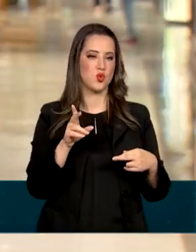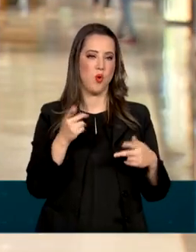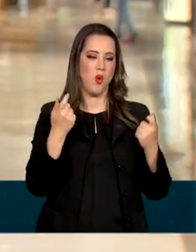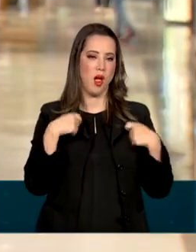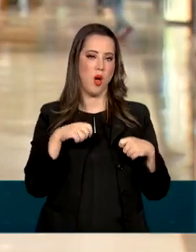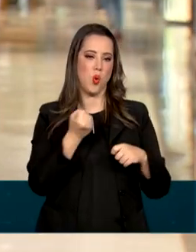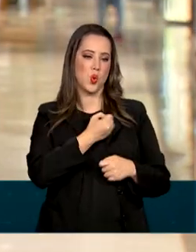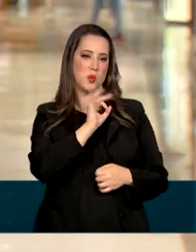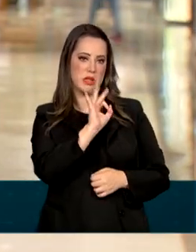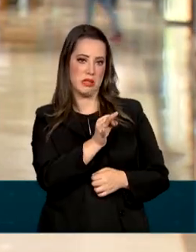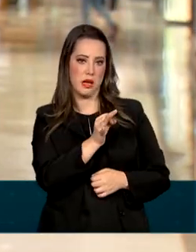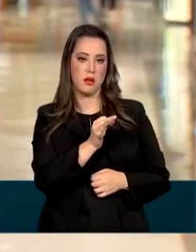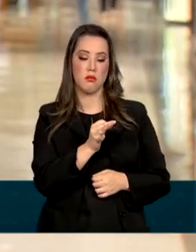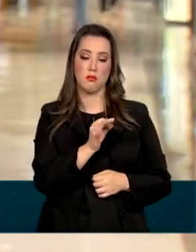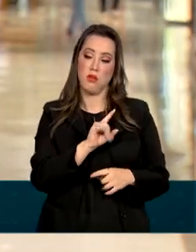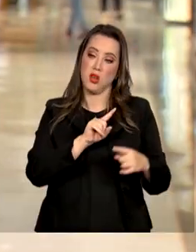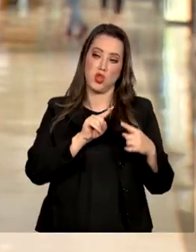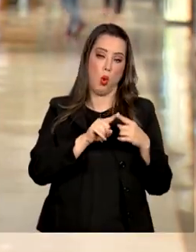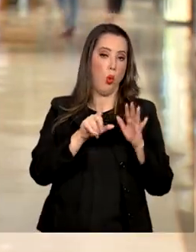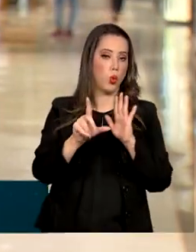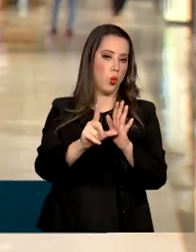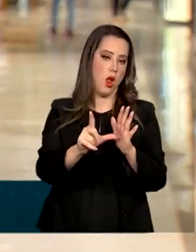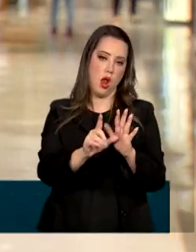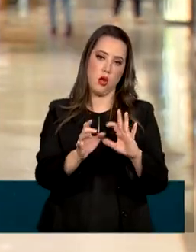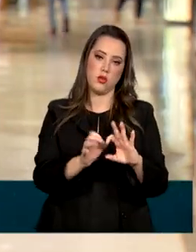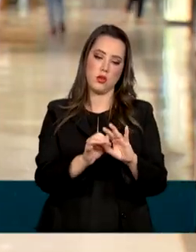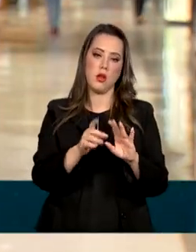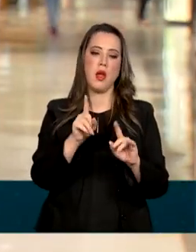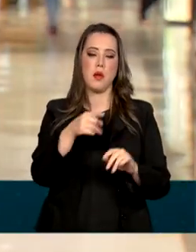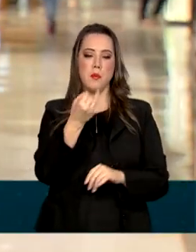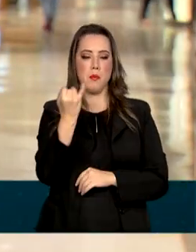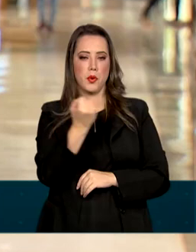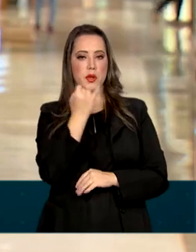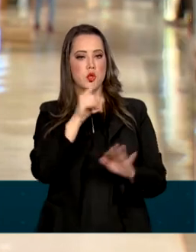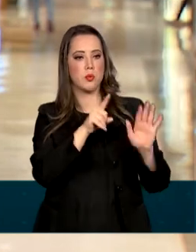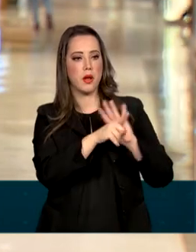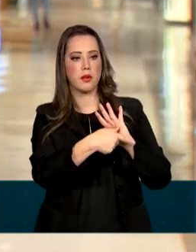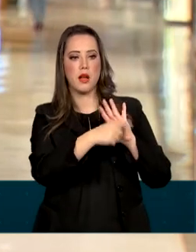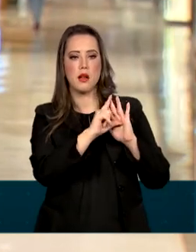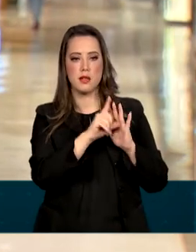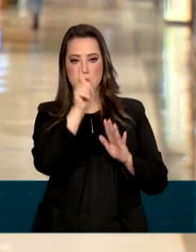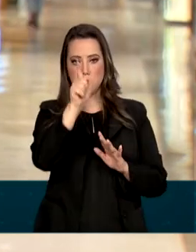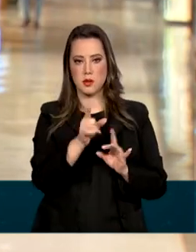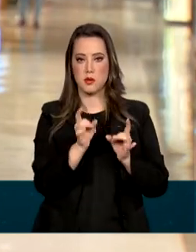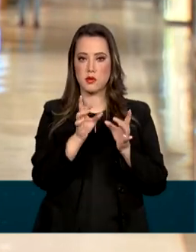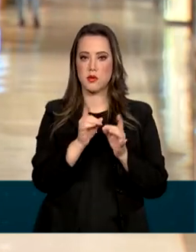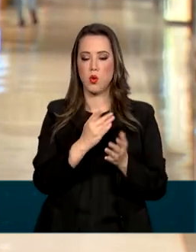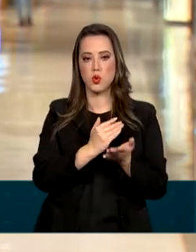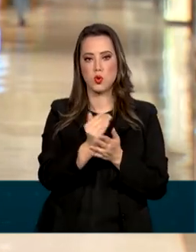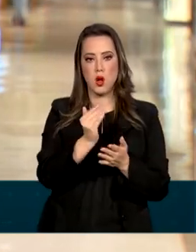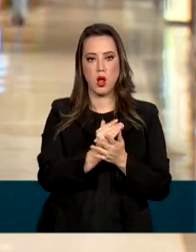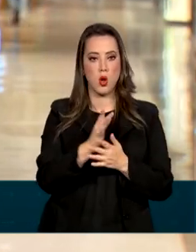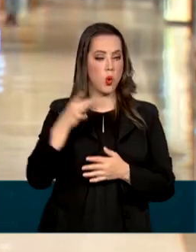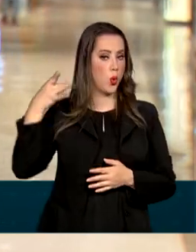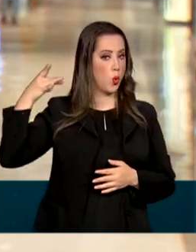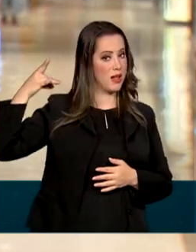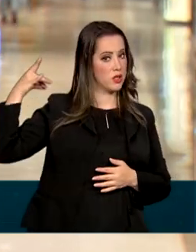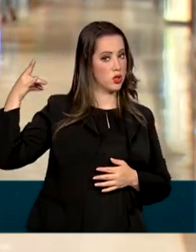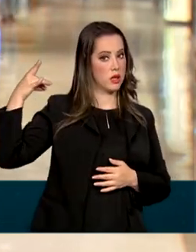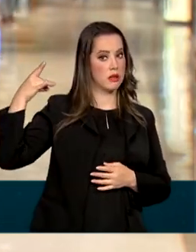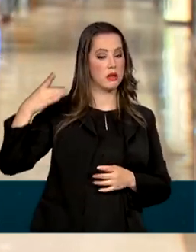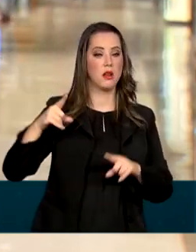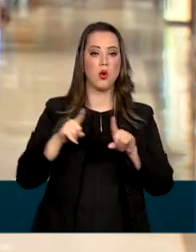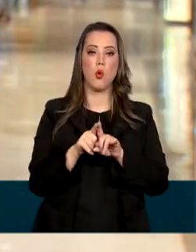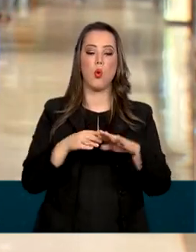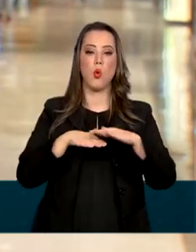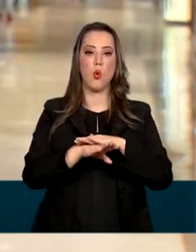da política de cada estabelecimento. É sempre bom perguntar antes para o vendedor, manter a etiqueta do produto e guardar o cupom